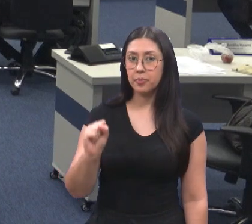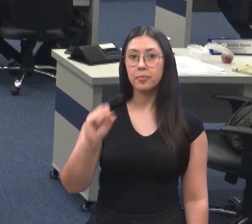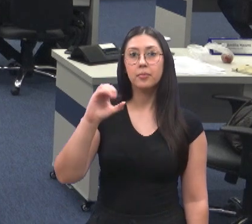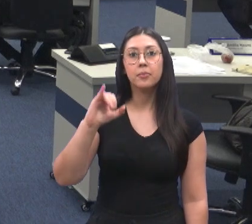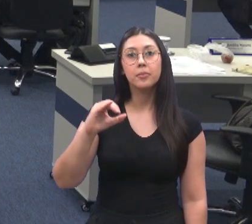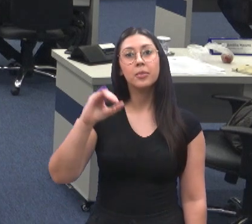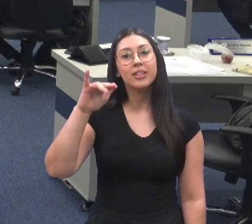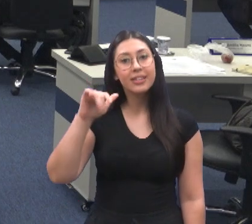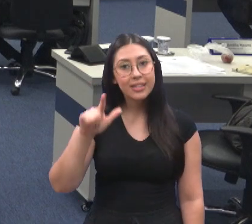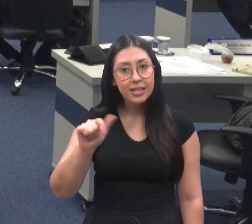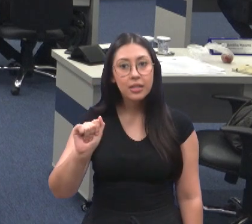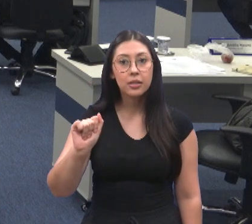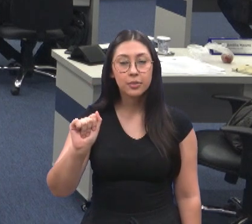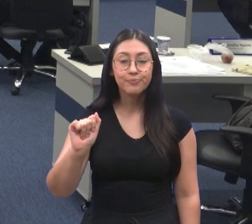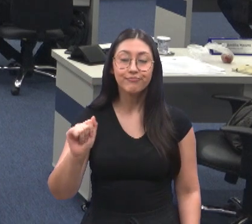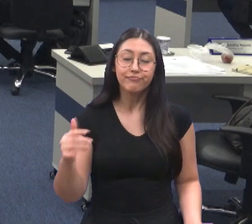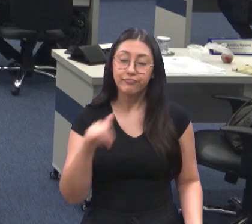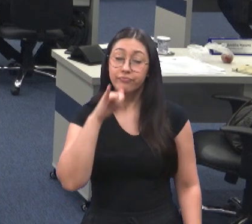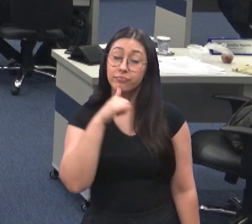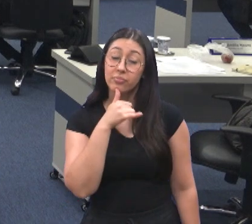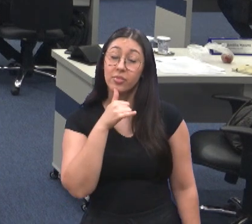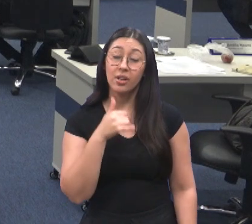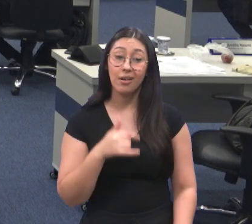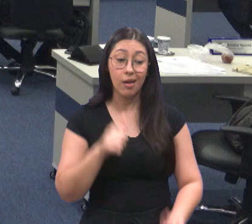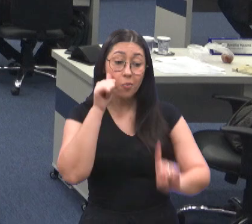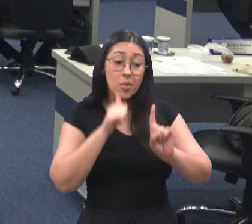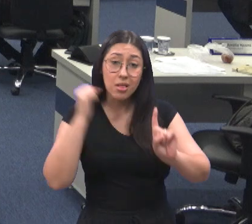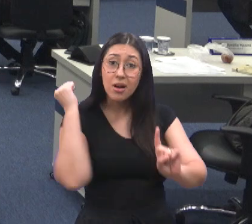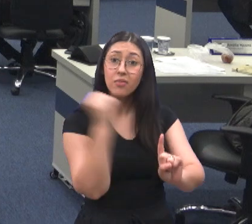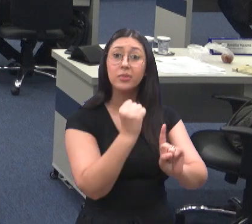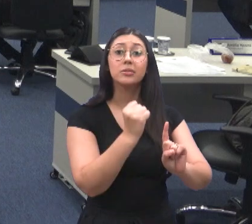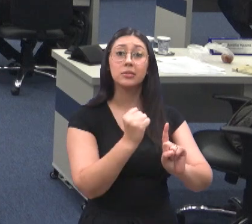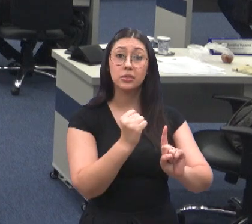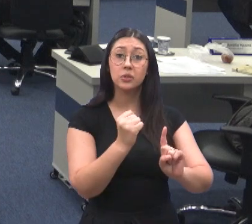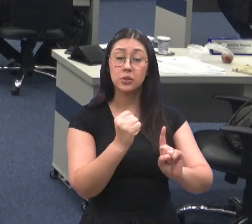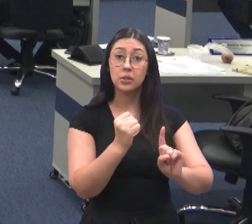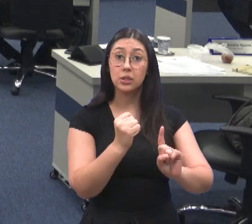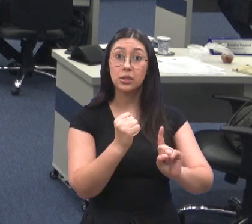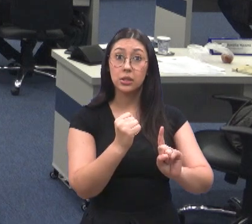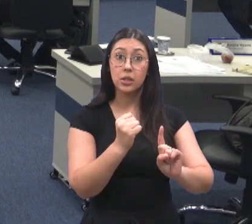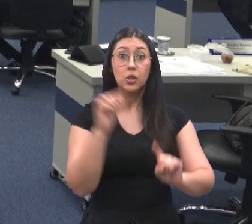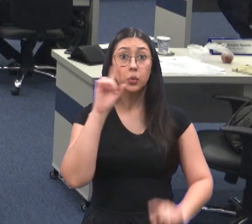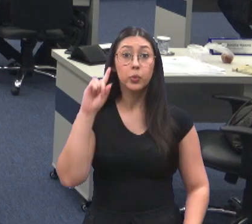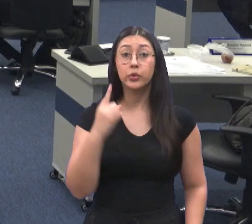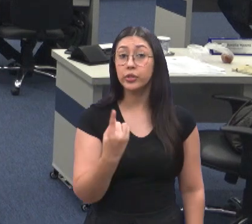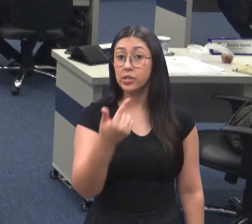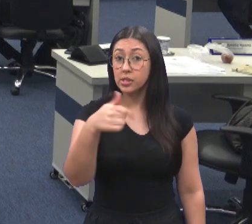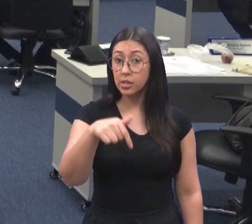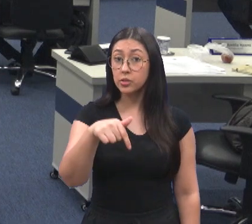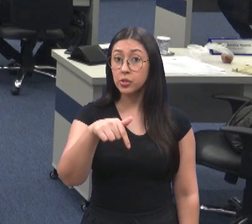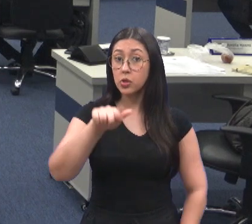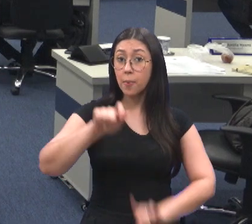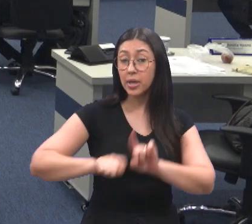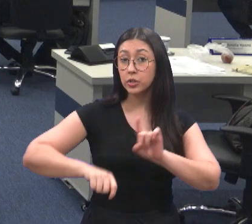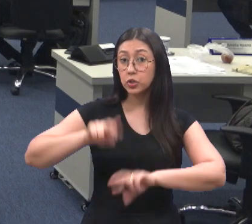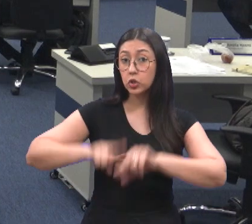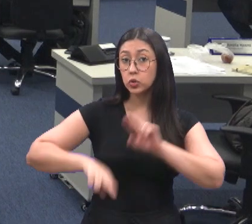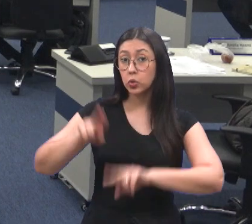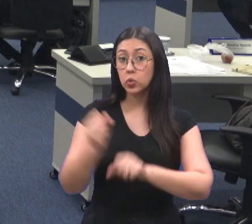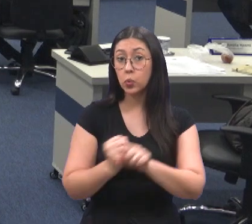Ela, infelizmente, ela foi vítima de feminicídio, né, no dia 17 de julho de